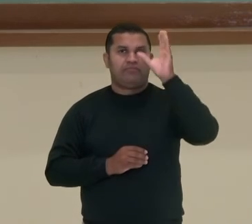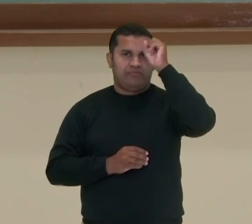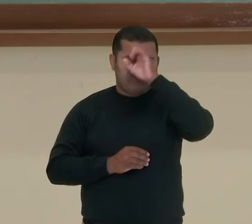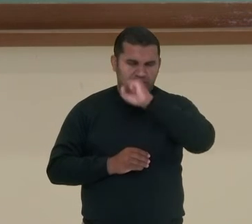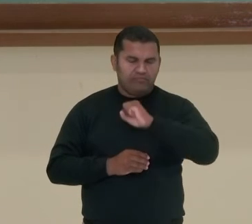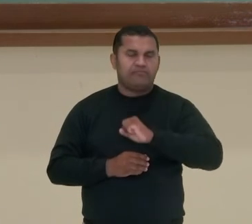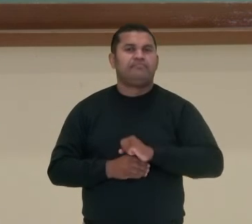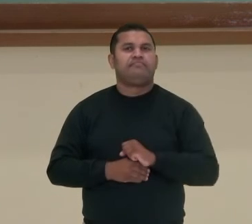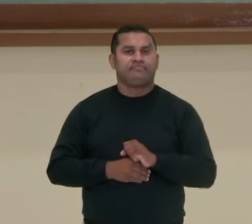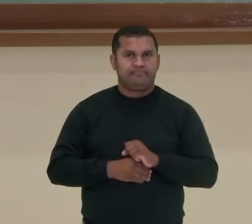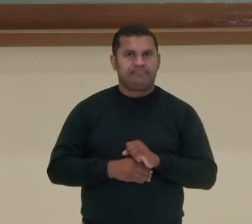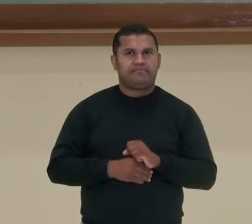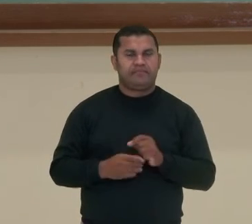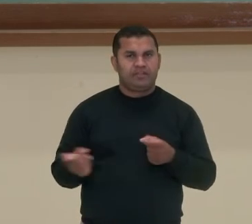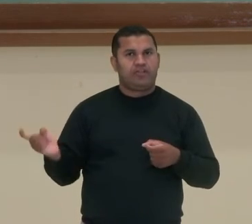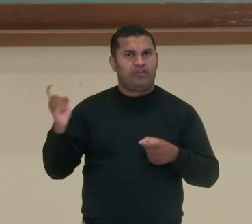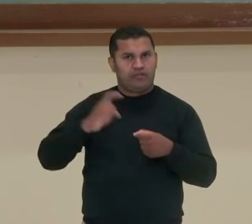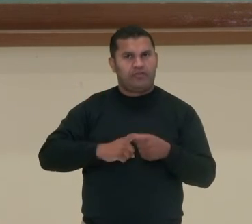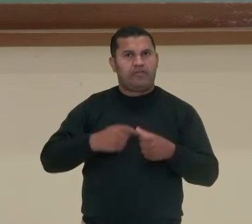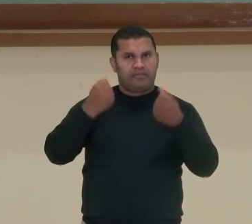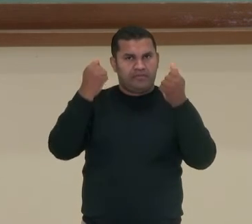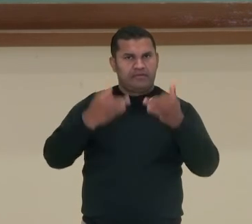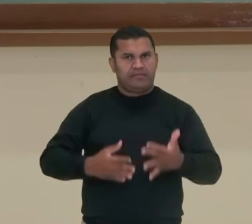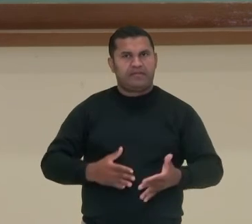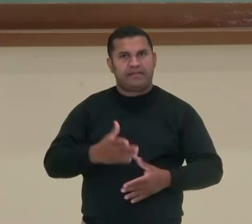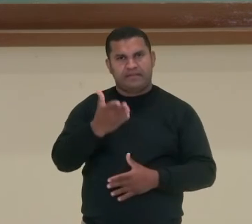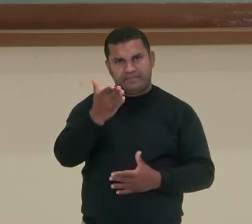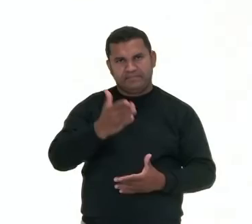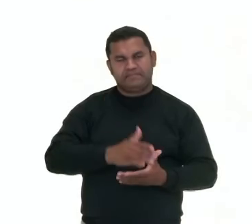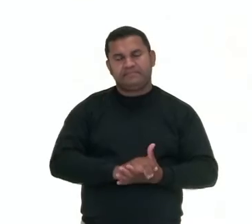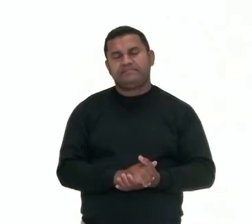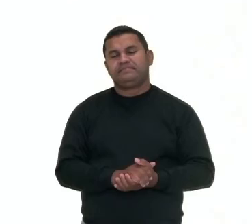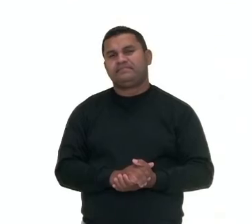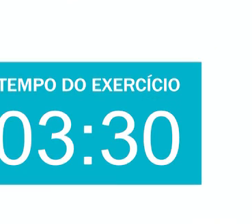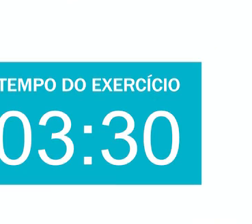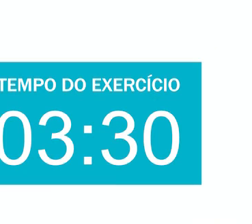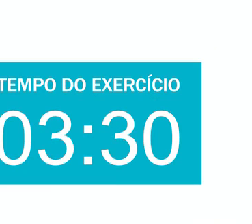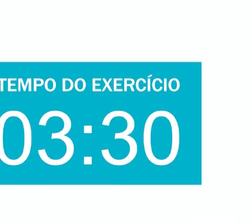Daqui a pouquinho nós voltamos, corrigimos essa juntos, hein? Vamos lá, agora é com vocês!